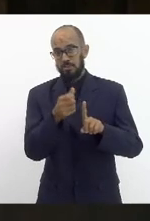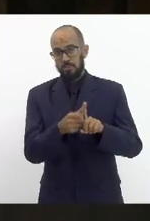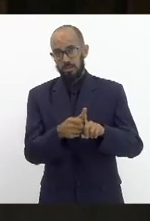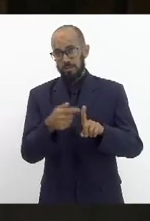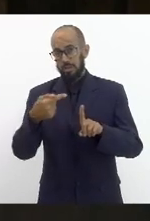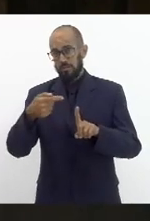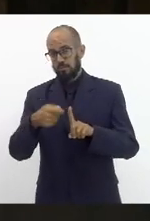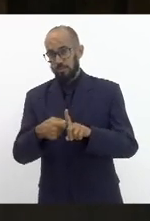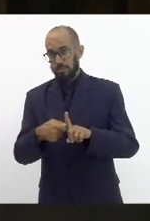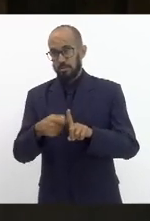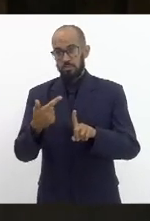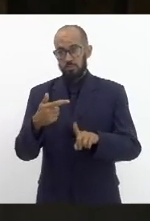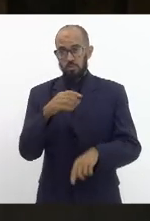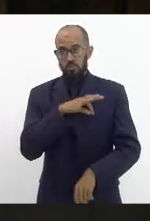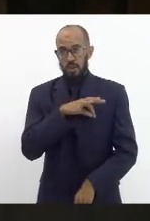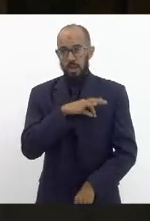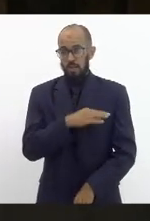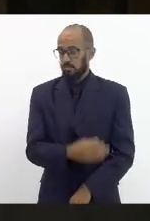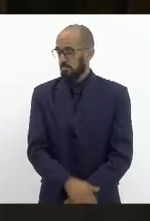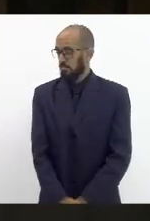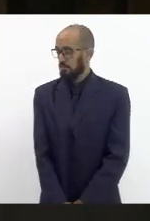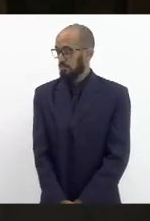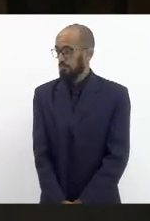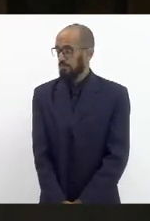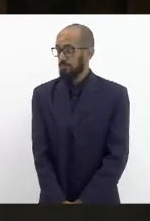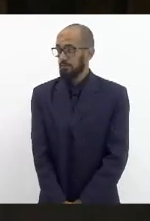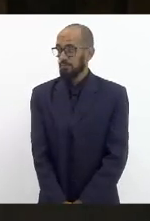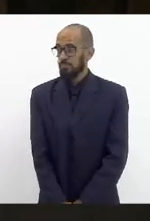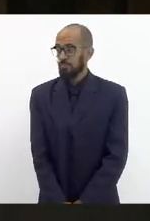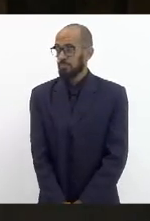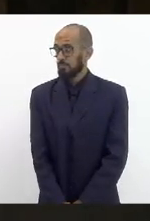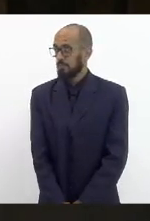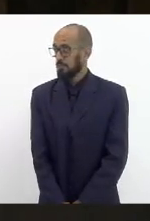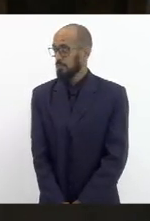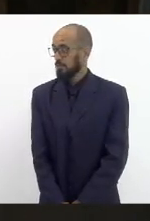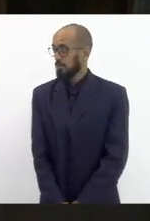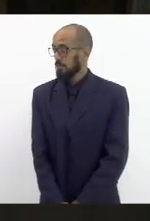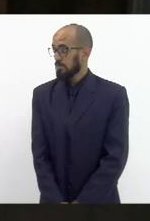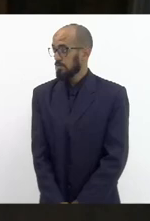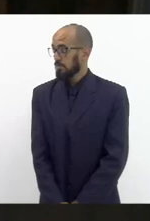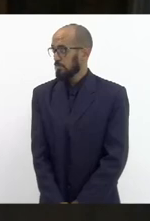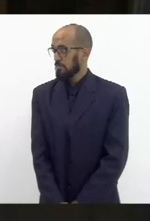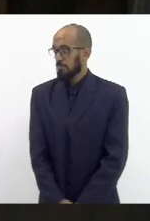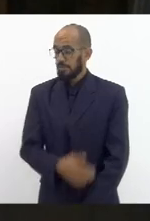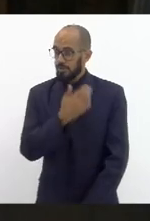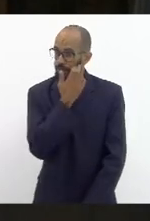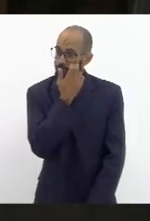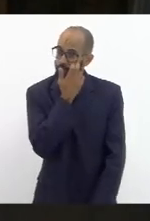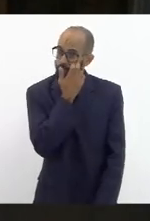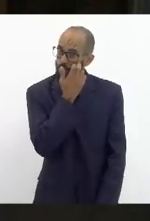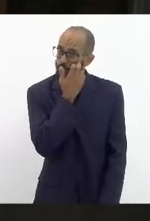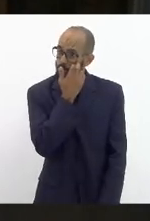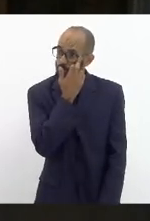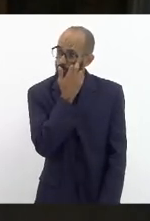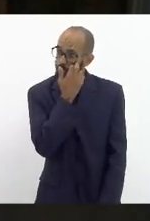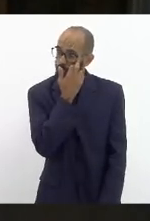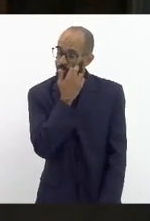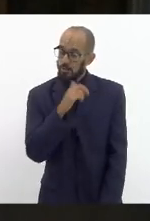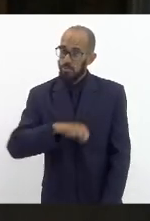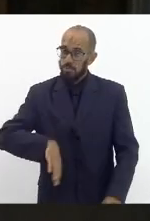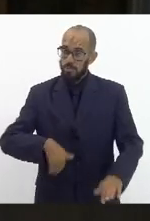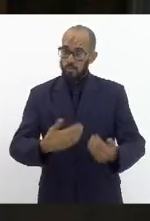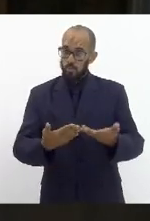Sem receber. Não era estavam negociando